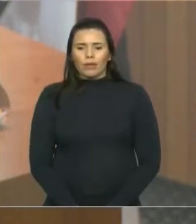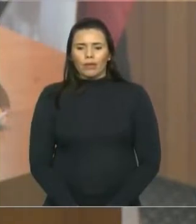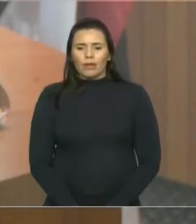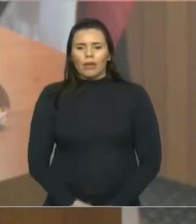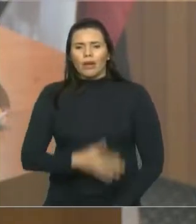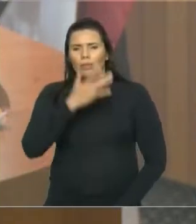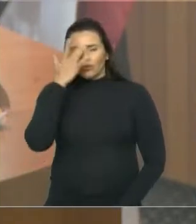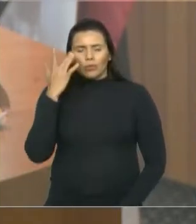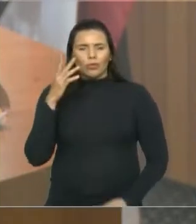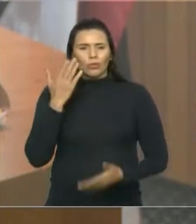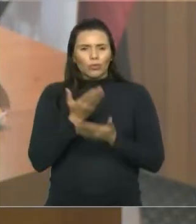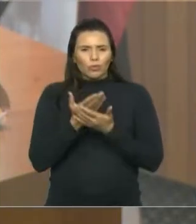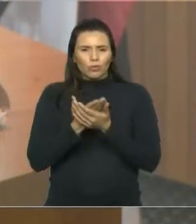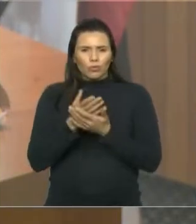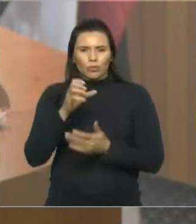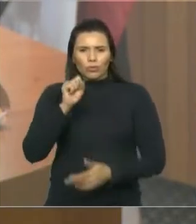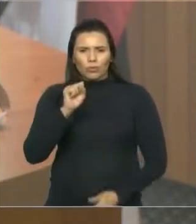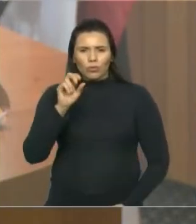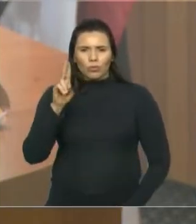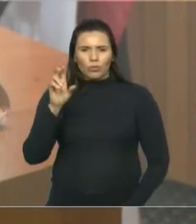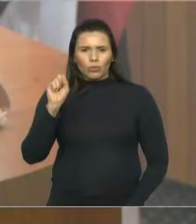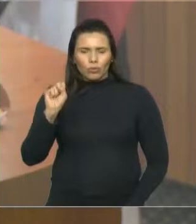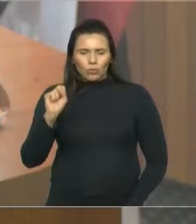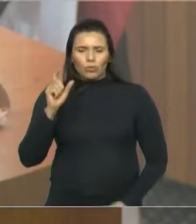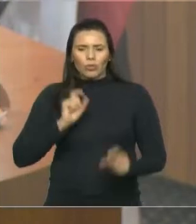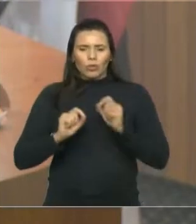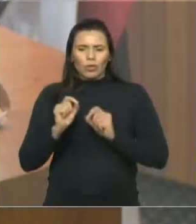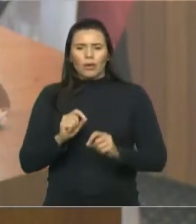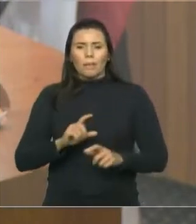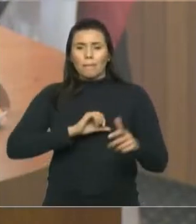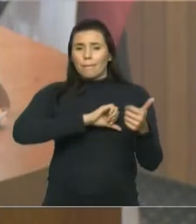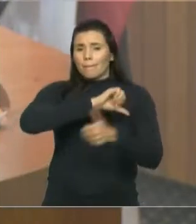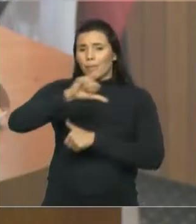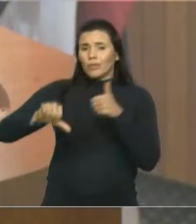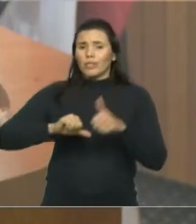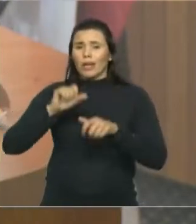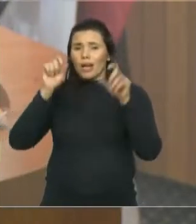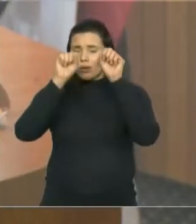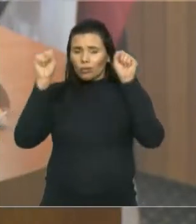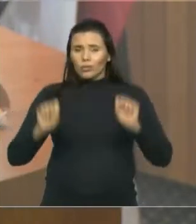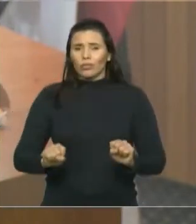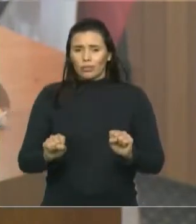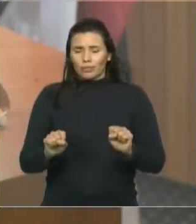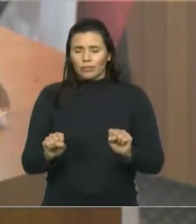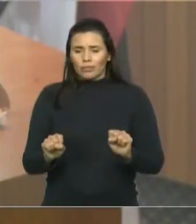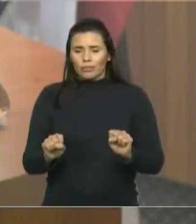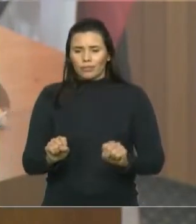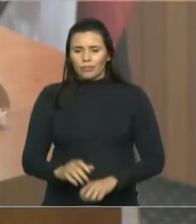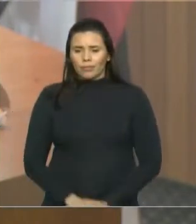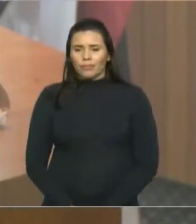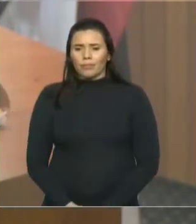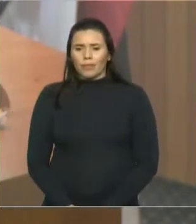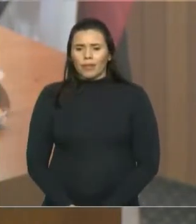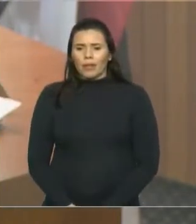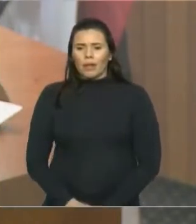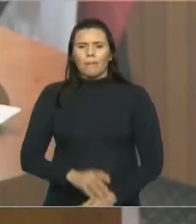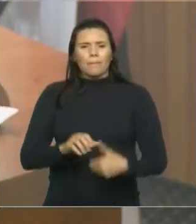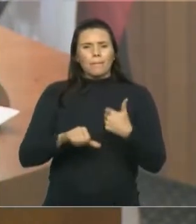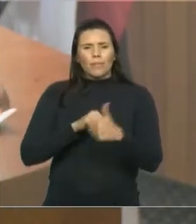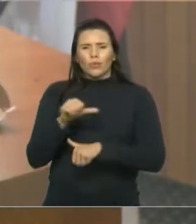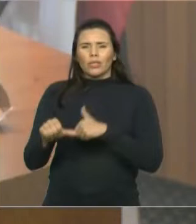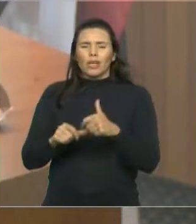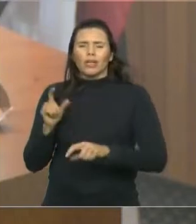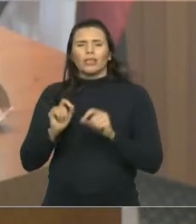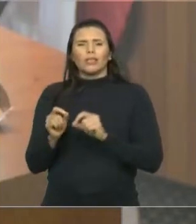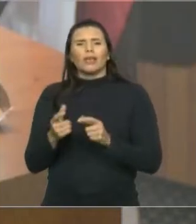é exatamente mudar esse sistema. A gente passar a ter um sistema integrado de saúde que possa operar de maneira